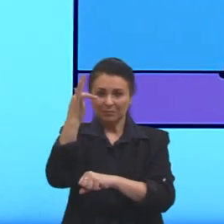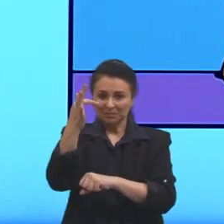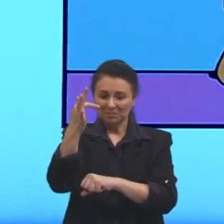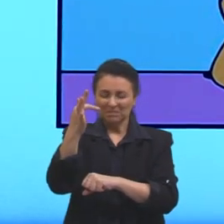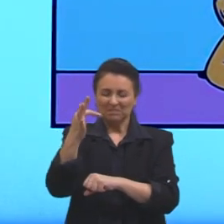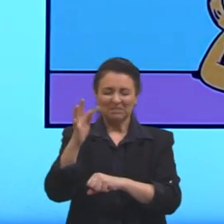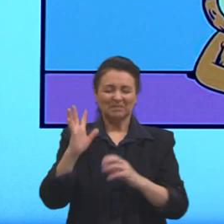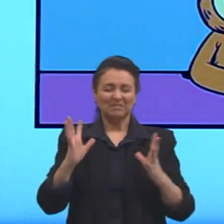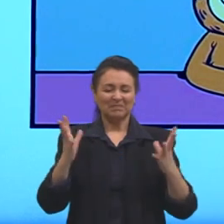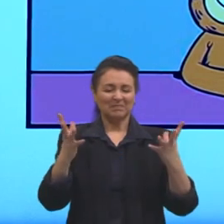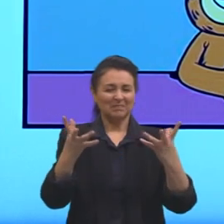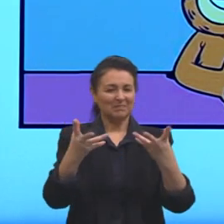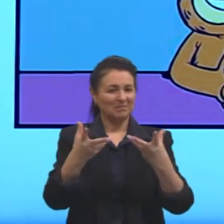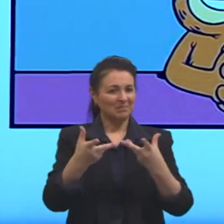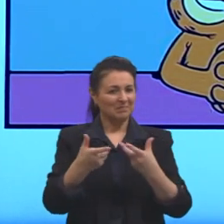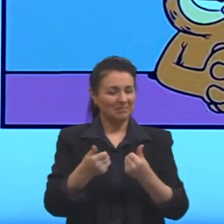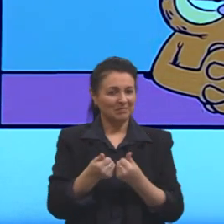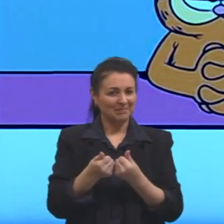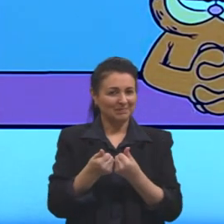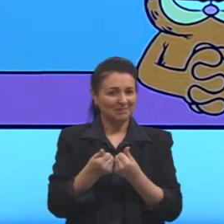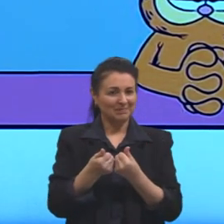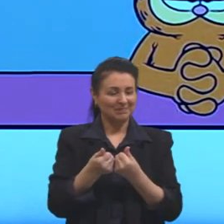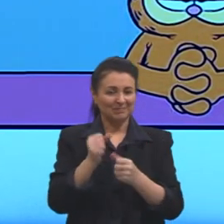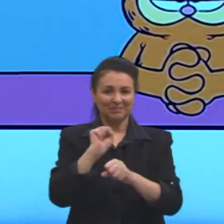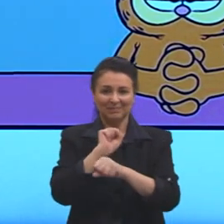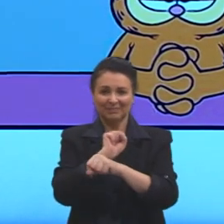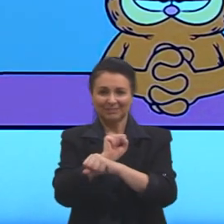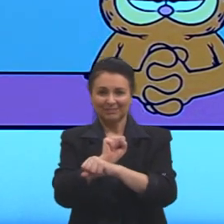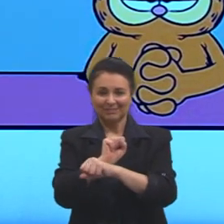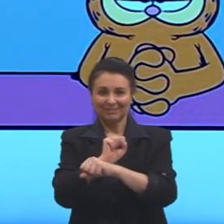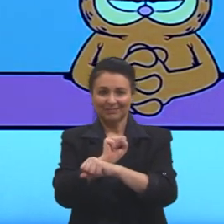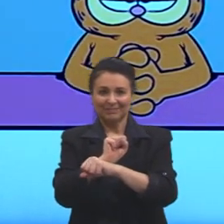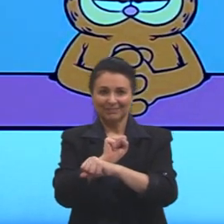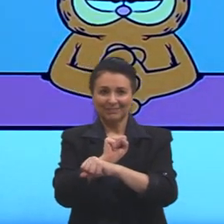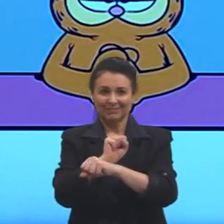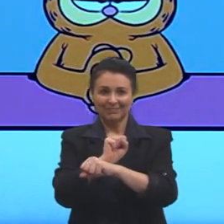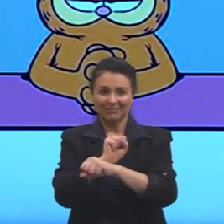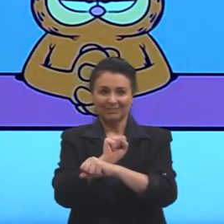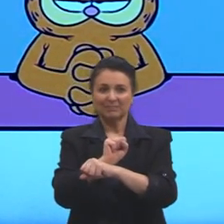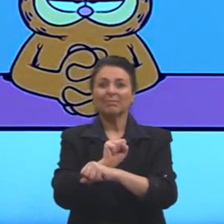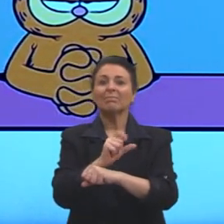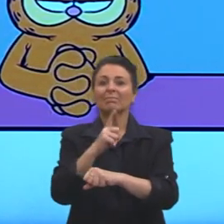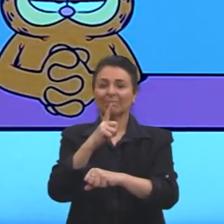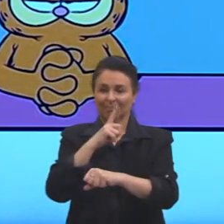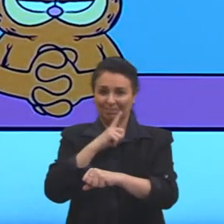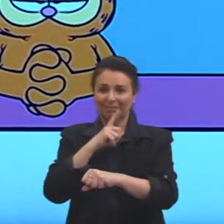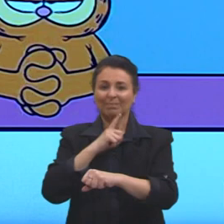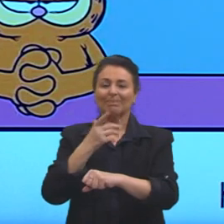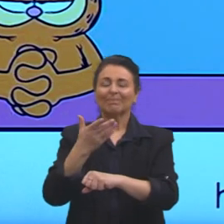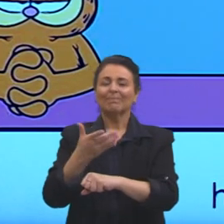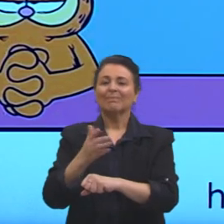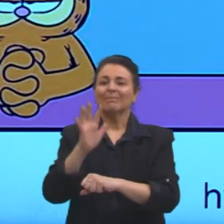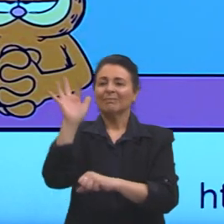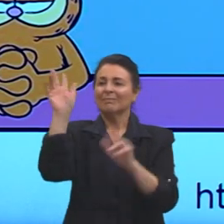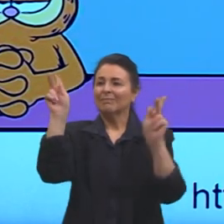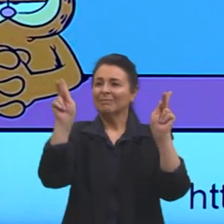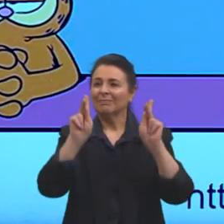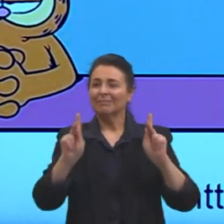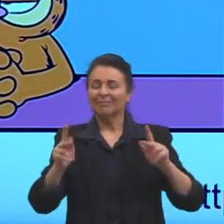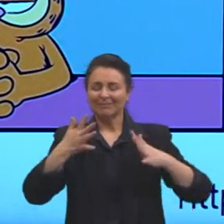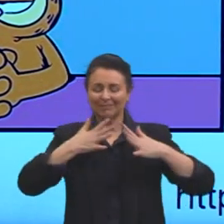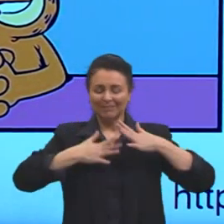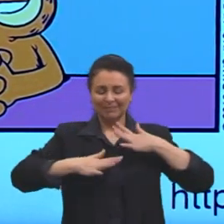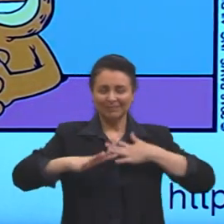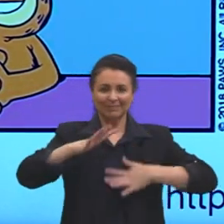maravilhoso there'll be Peace Harmony Haverá paz harmonia